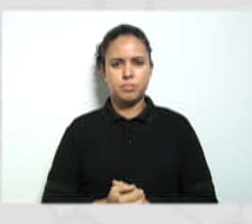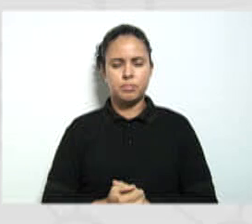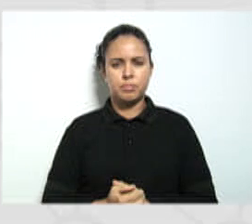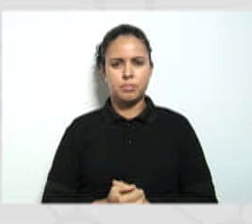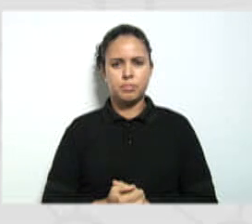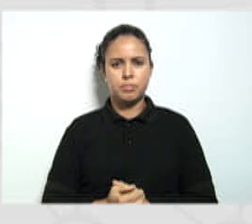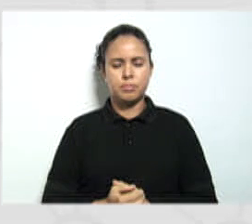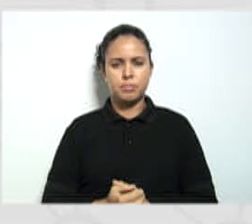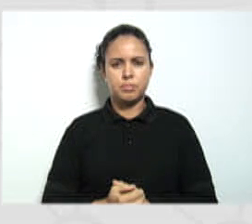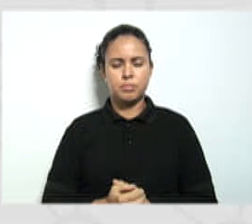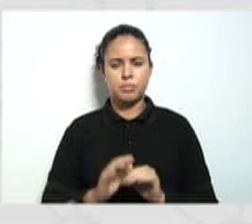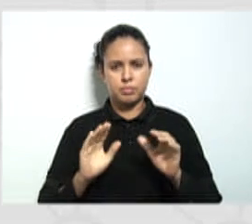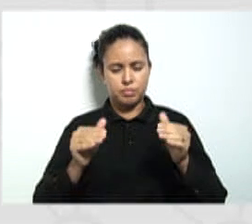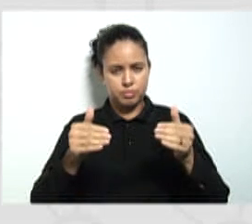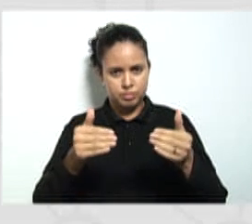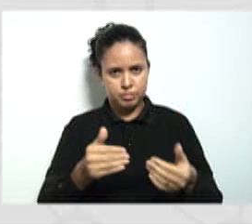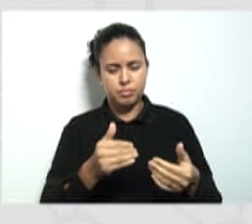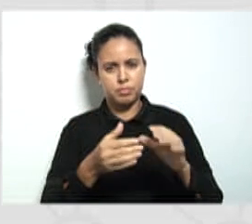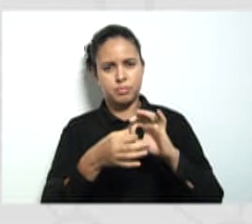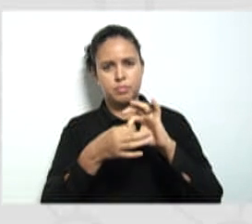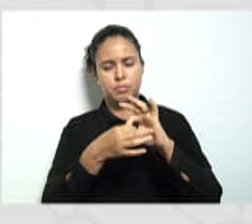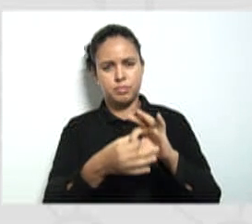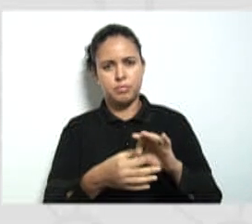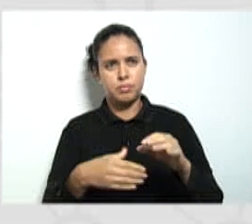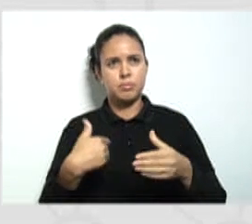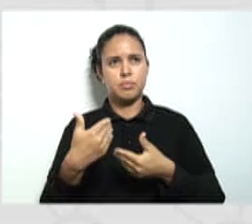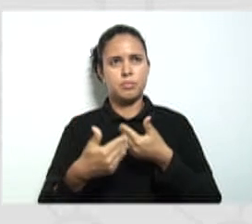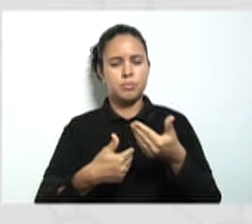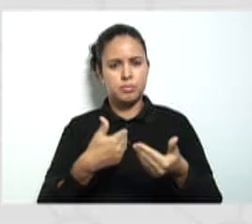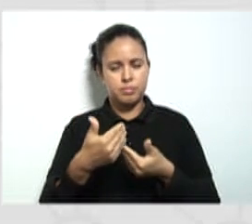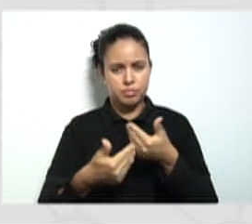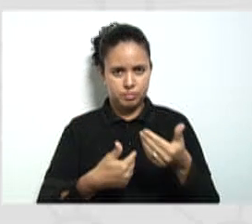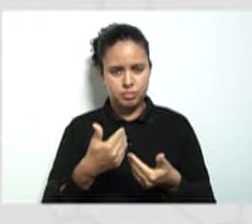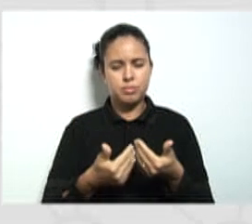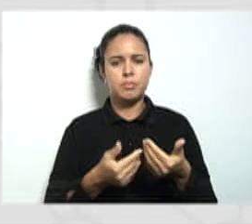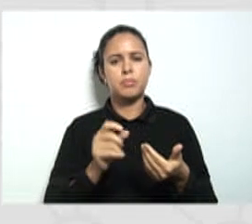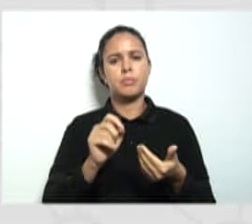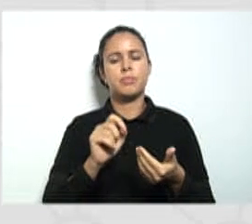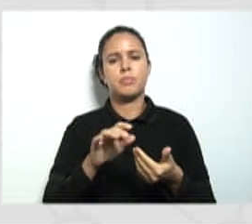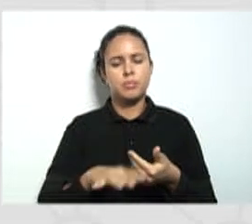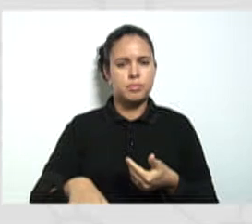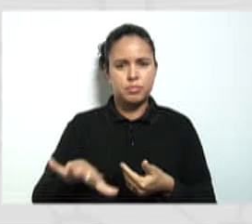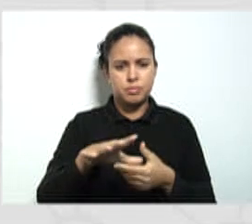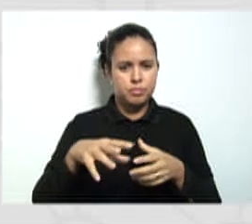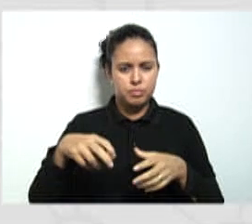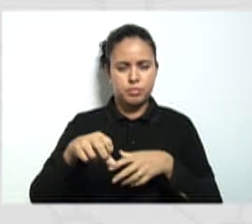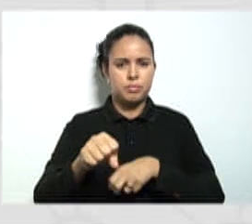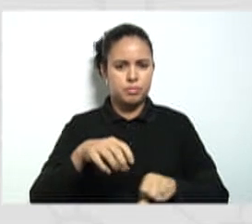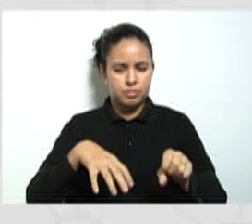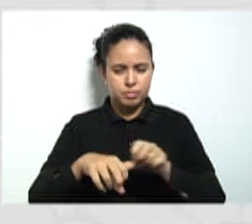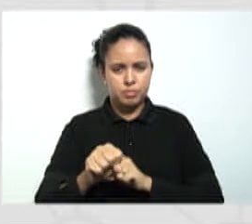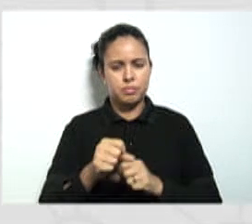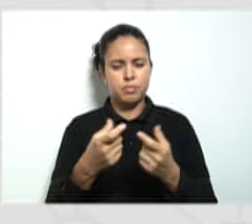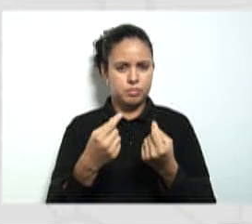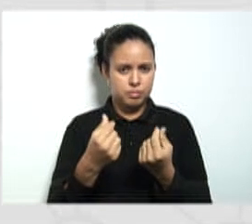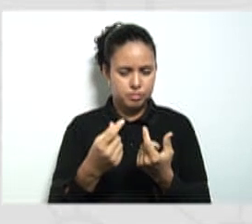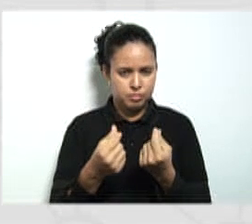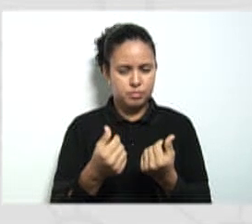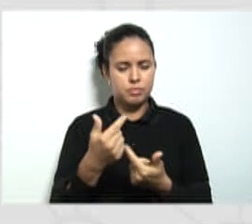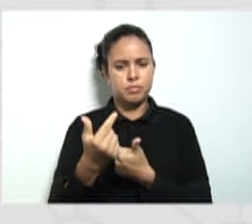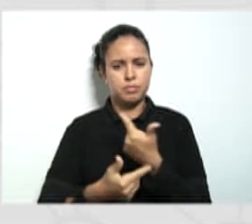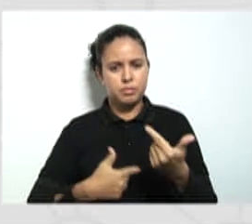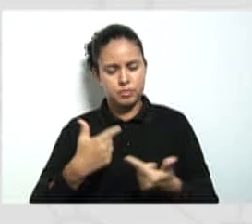Essas especificidades diretamente relacionadas ao processo de ocupação do território e a relação entre o capital e o trabalho na forma